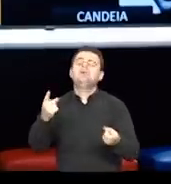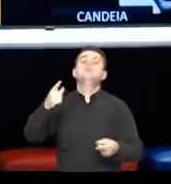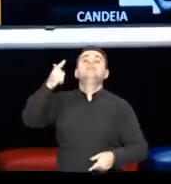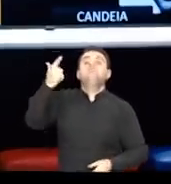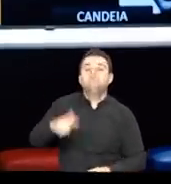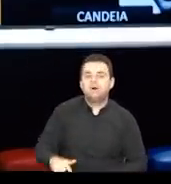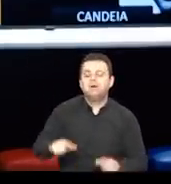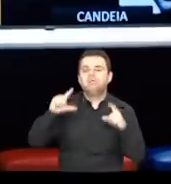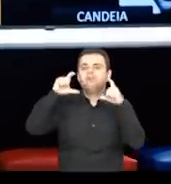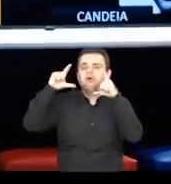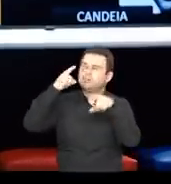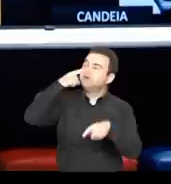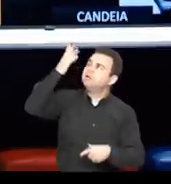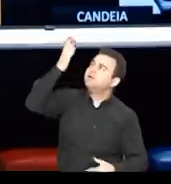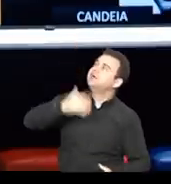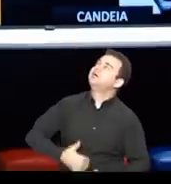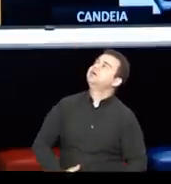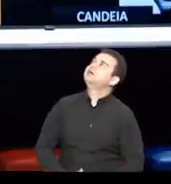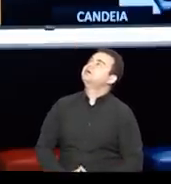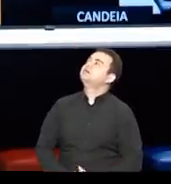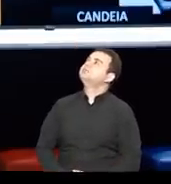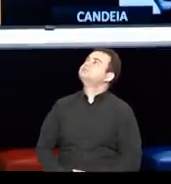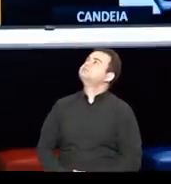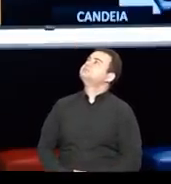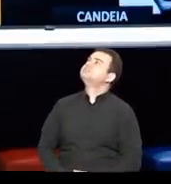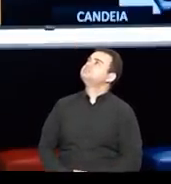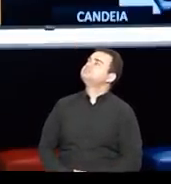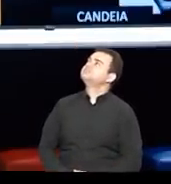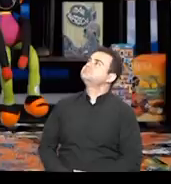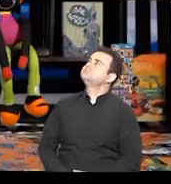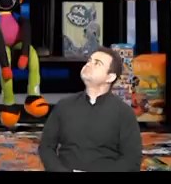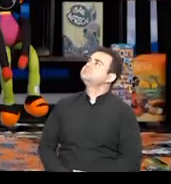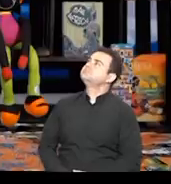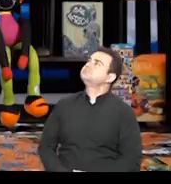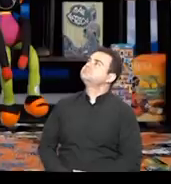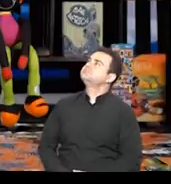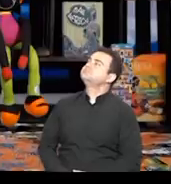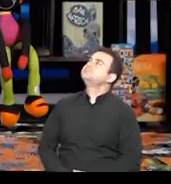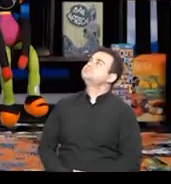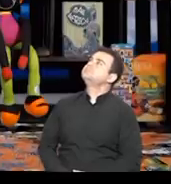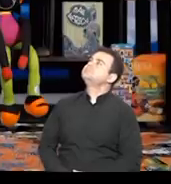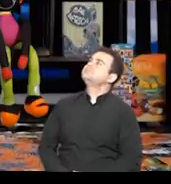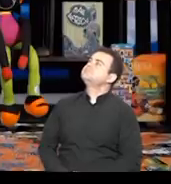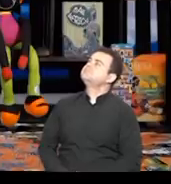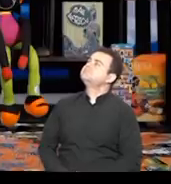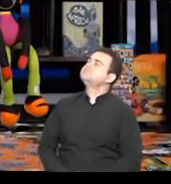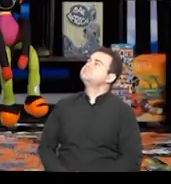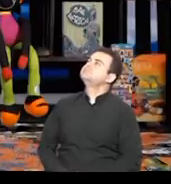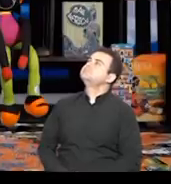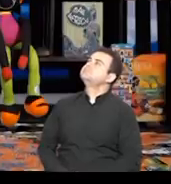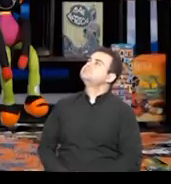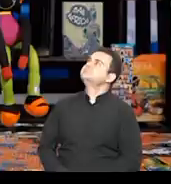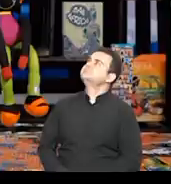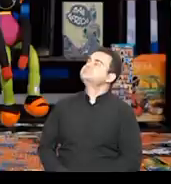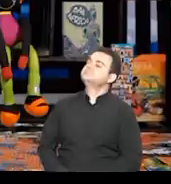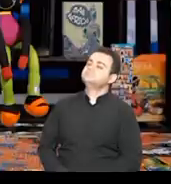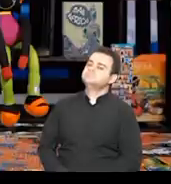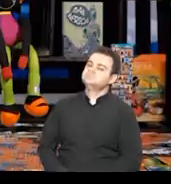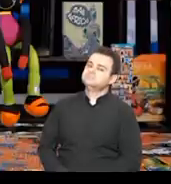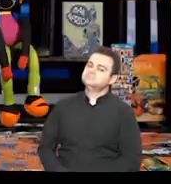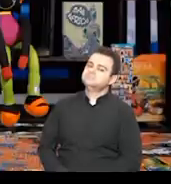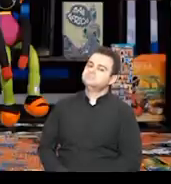Palmares, João Antônio, Candeia e Paulinho da Viola. Usain Bolt, Elza Soares, Sarah